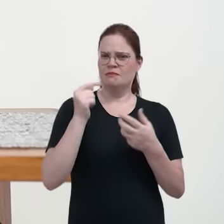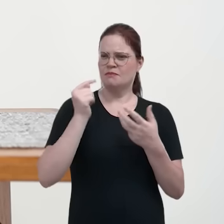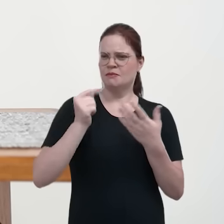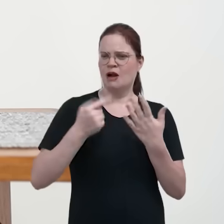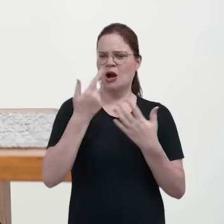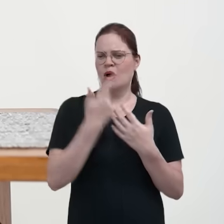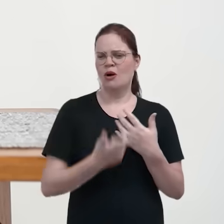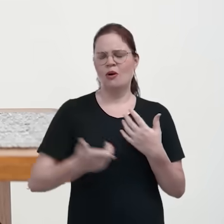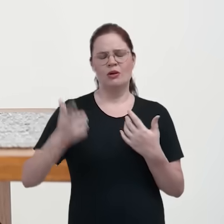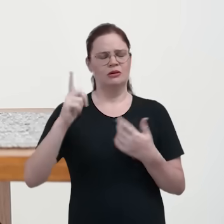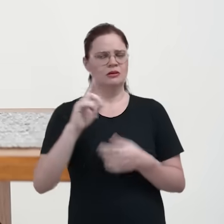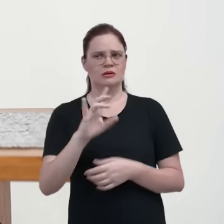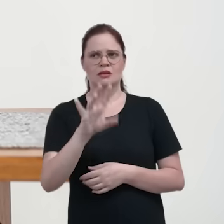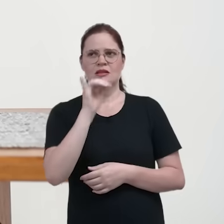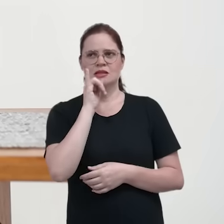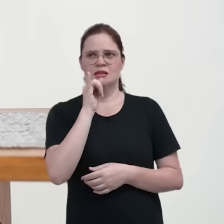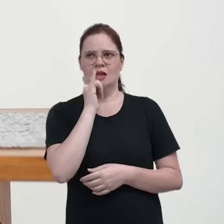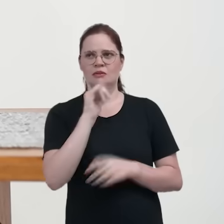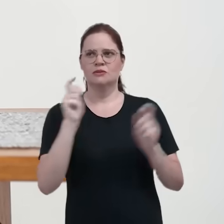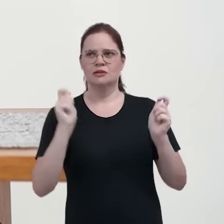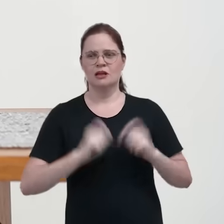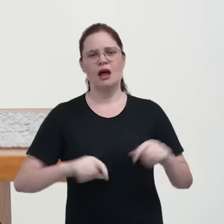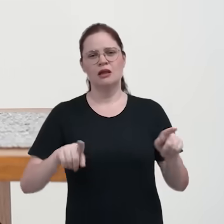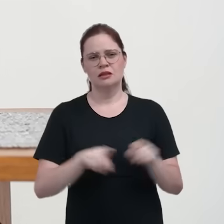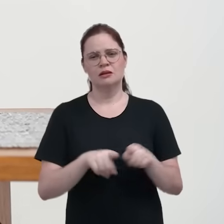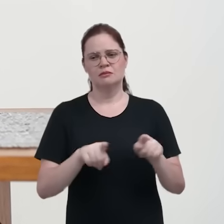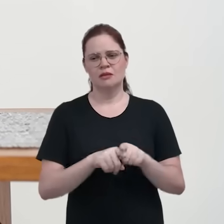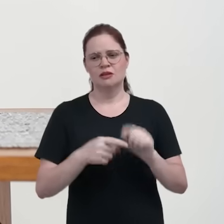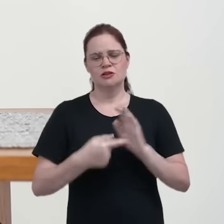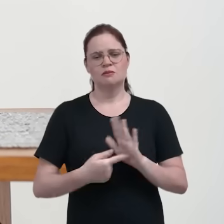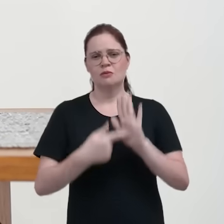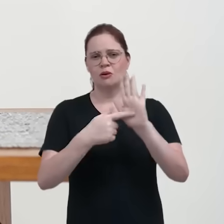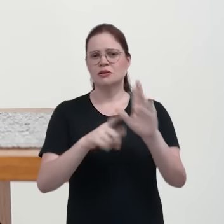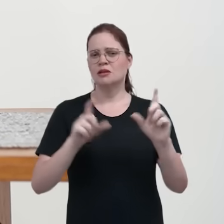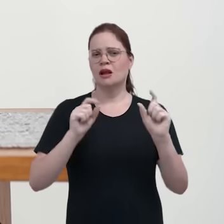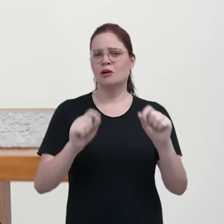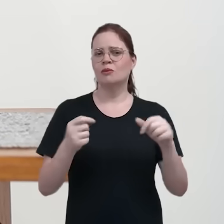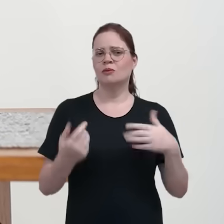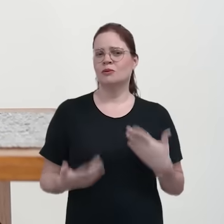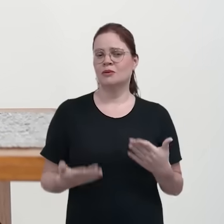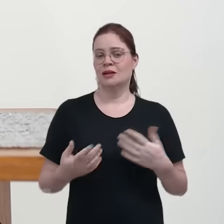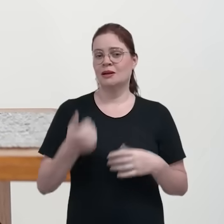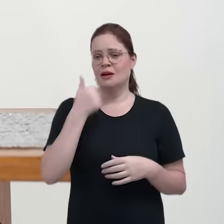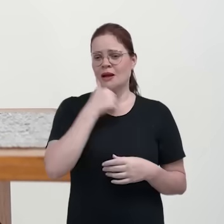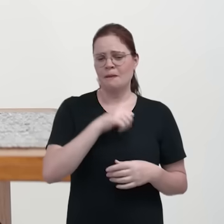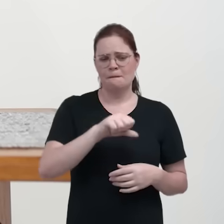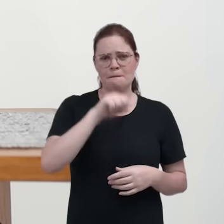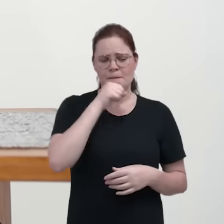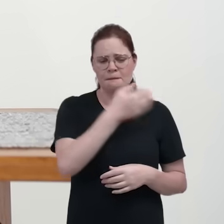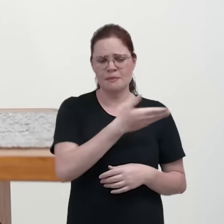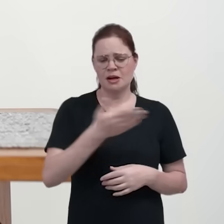como muitos, podemos dar muitos exemplos aqui de mães que foram